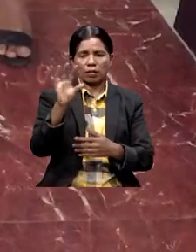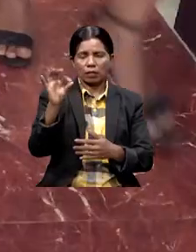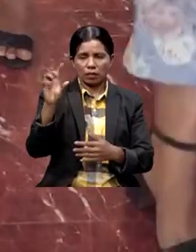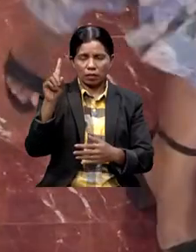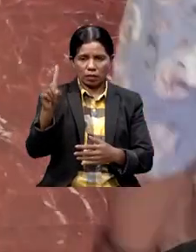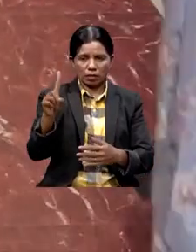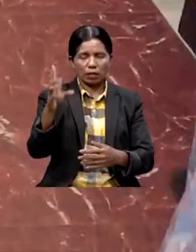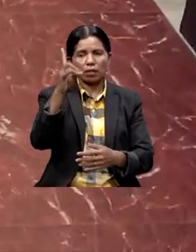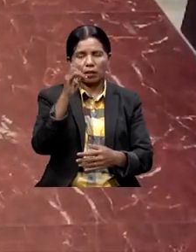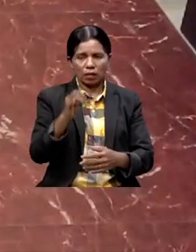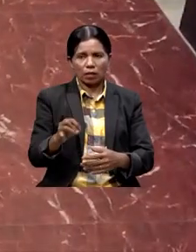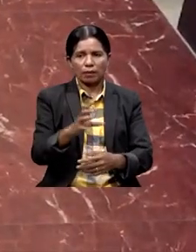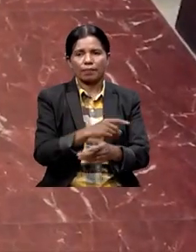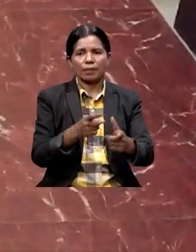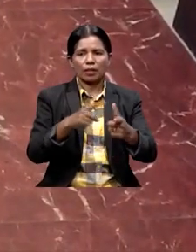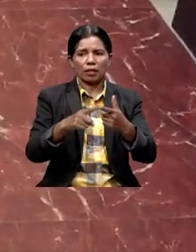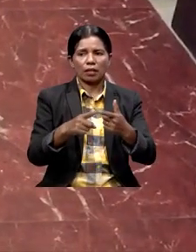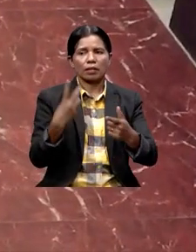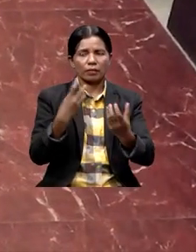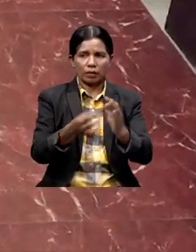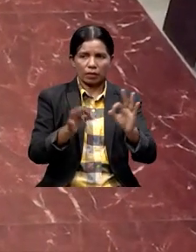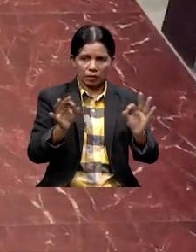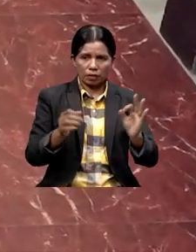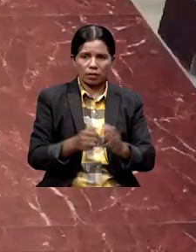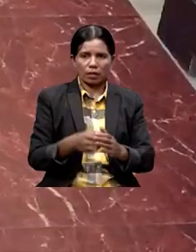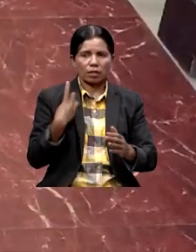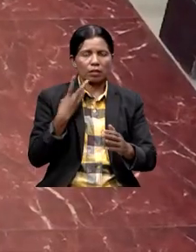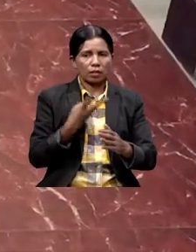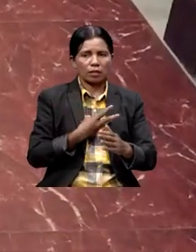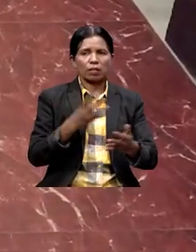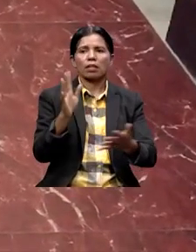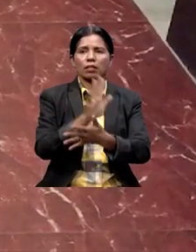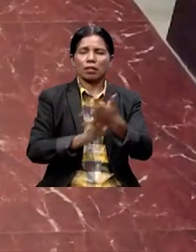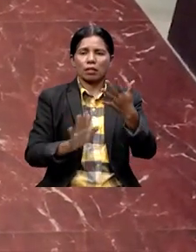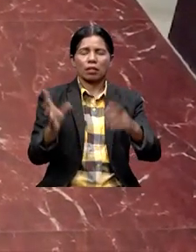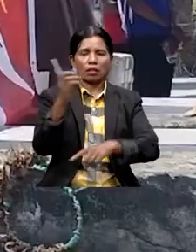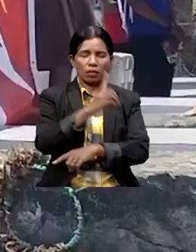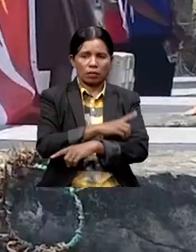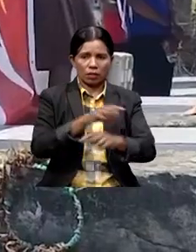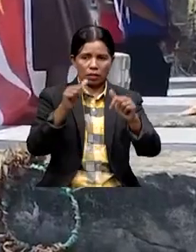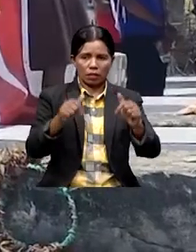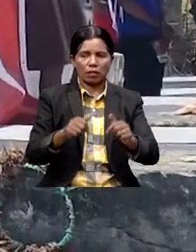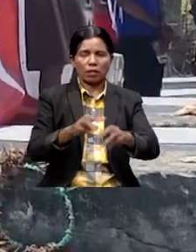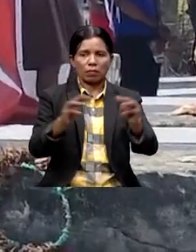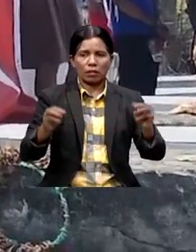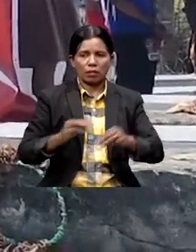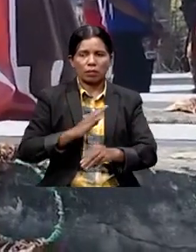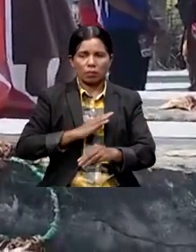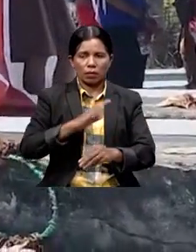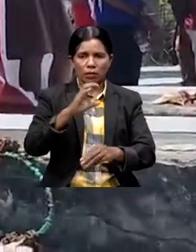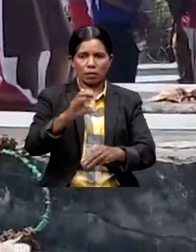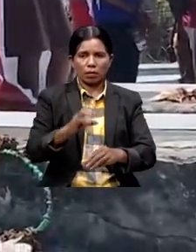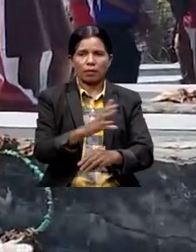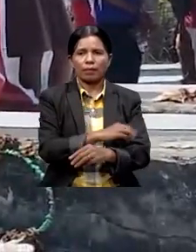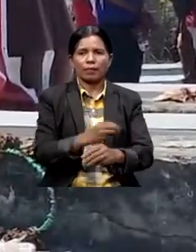1971 iha dele Santa Cruz bebe ke oi ita celebra loro indane iha municipi Baucau